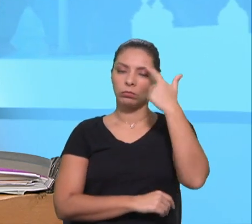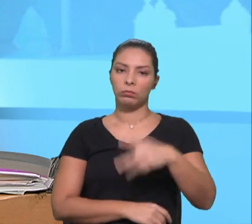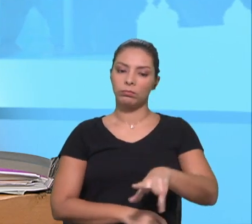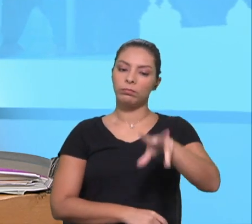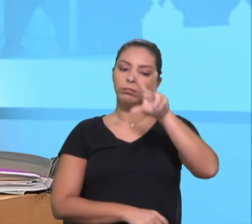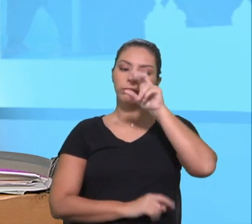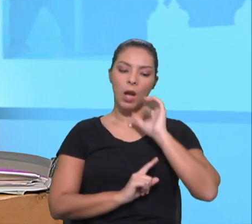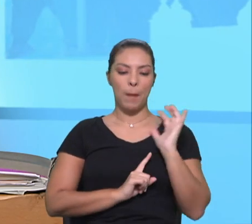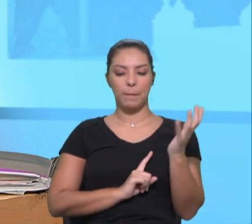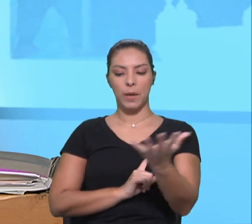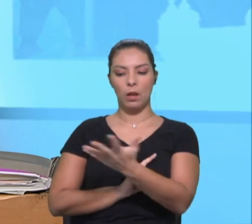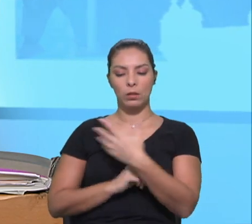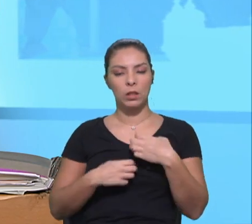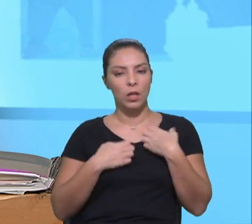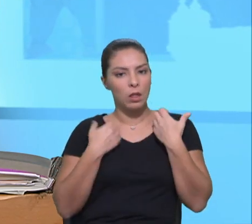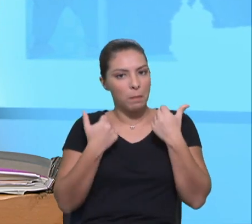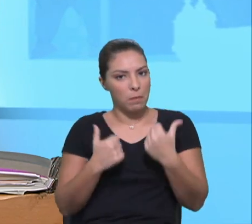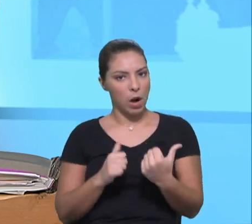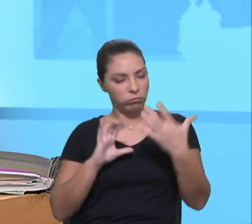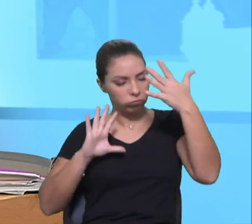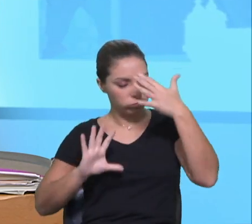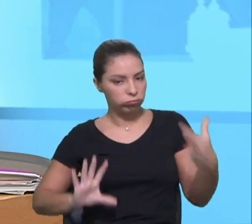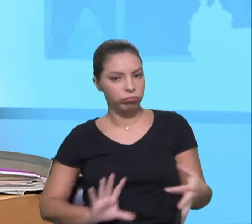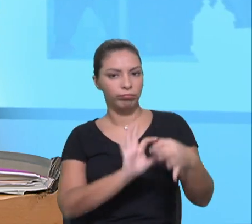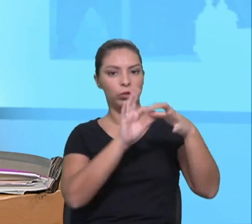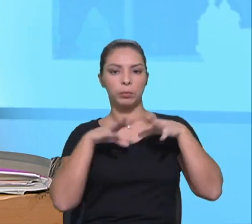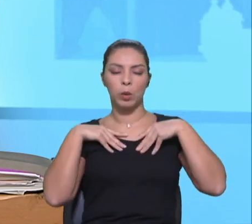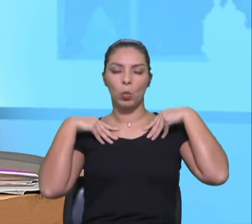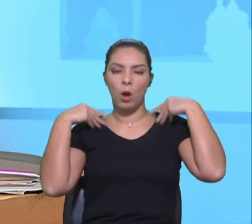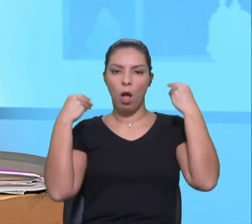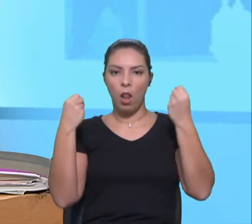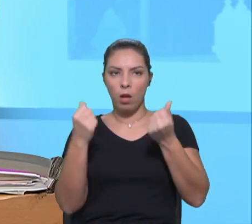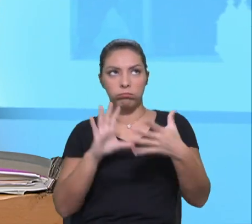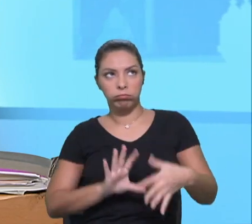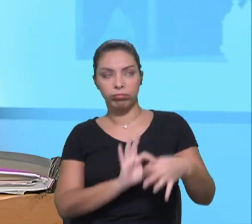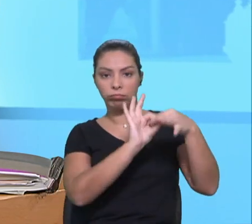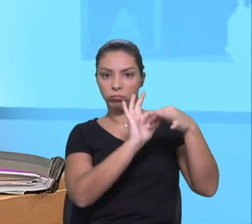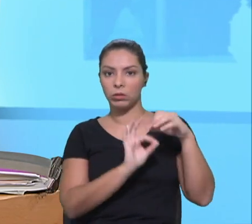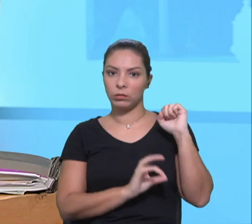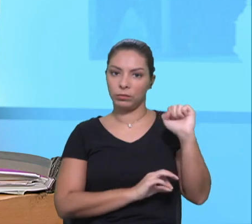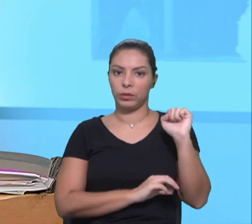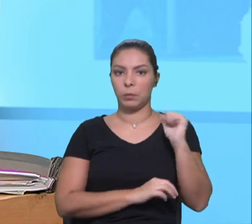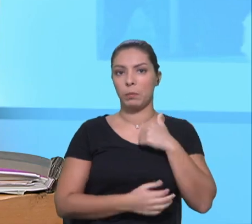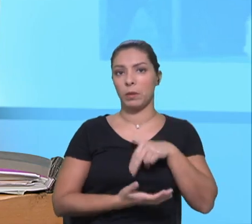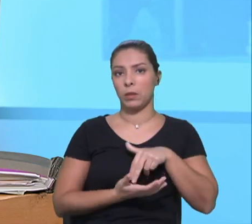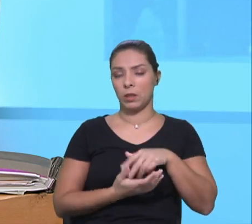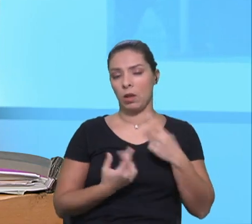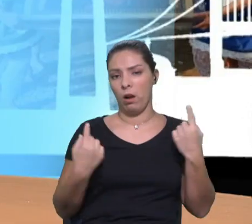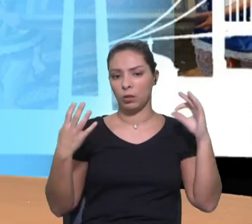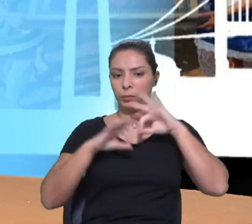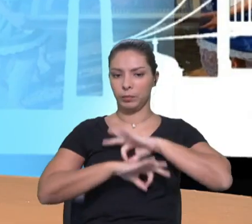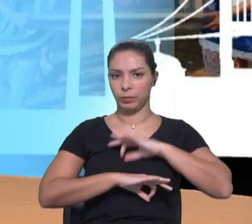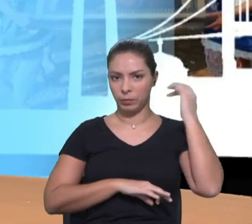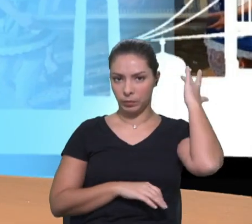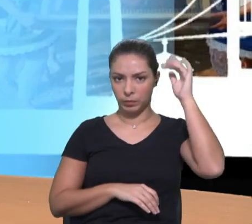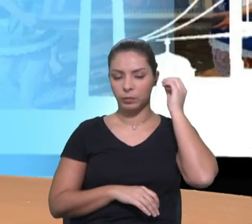este ambiente, esta atmosfera de espiritualidade, que no fundo é a vida no espírito, a presença do Espírito Santo. A